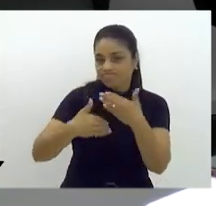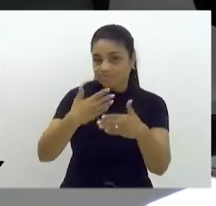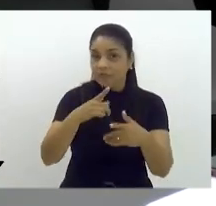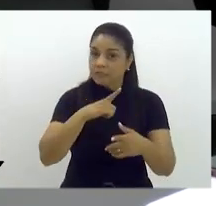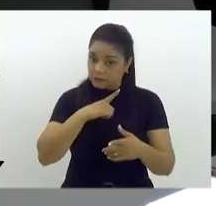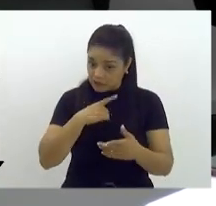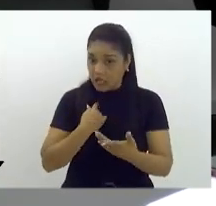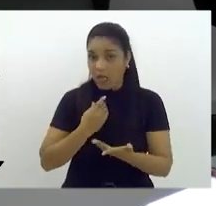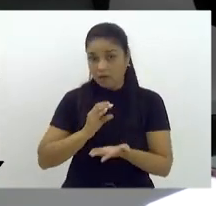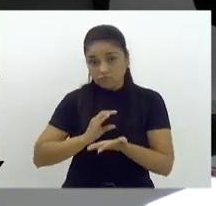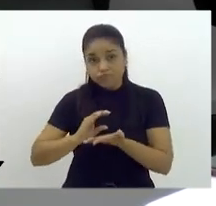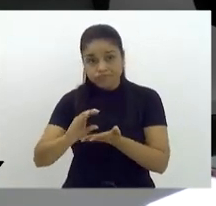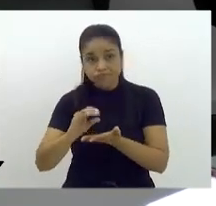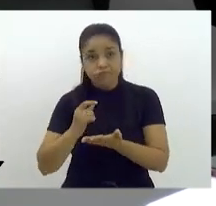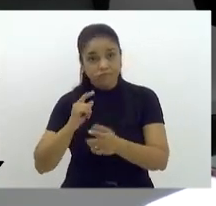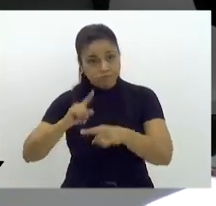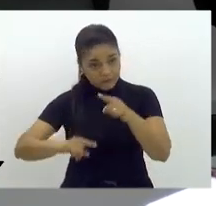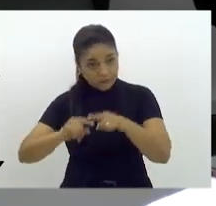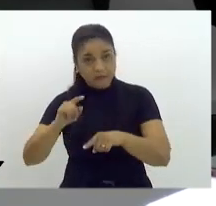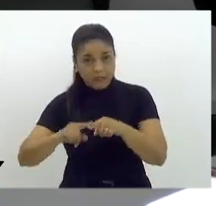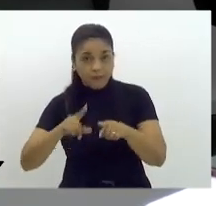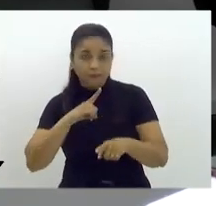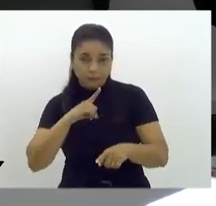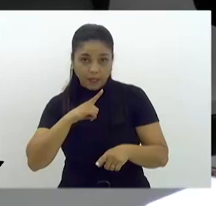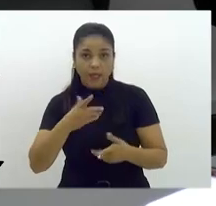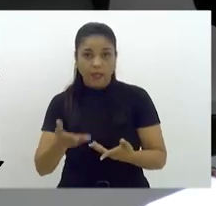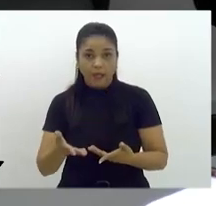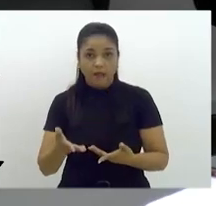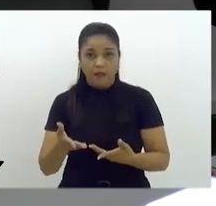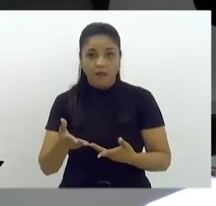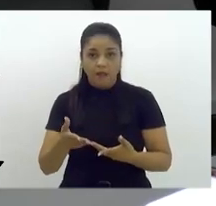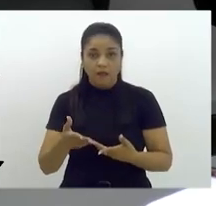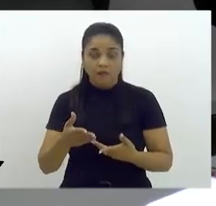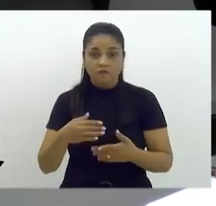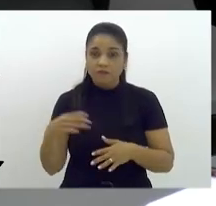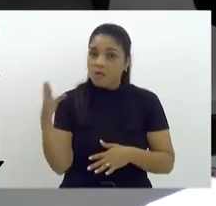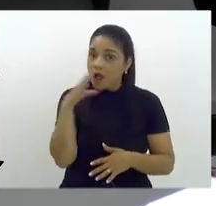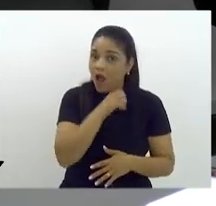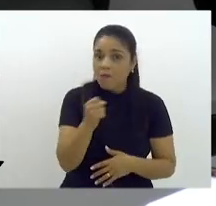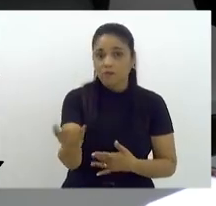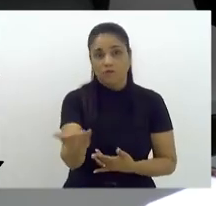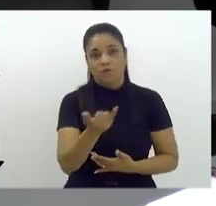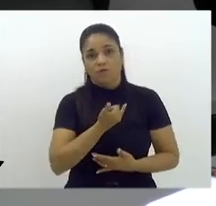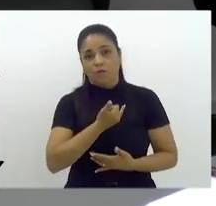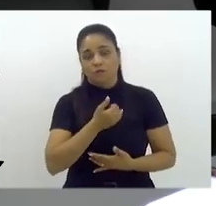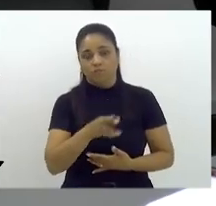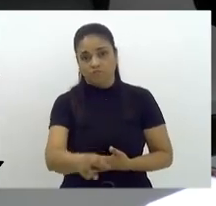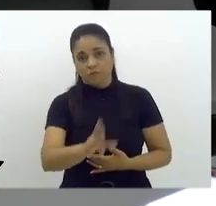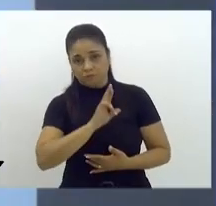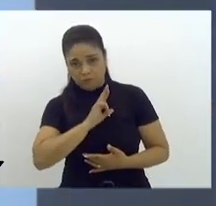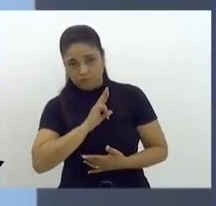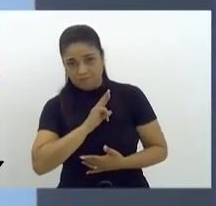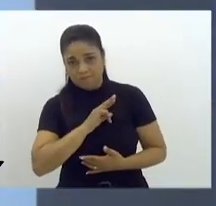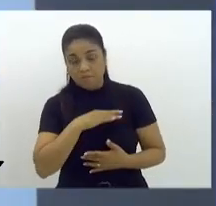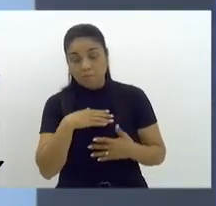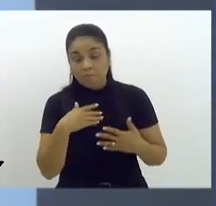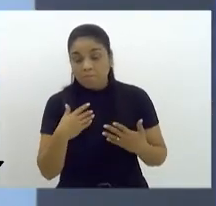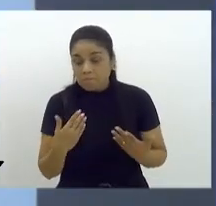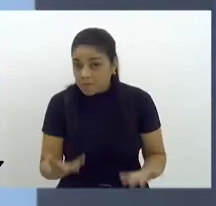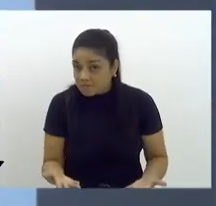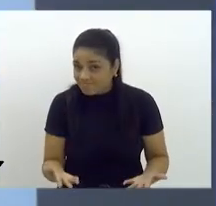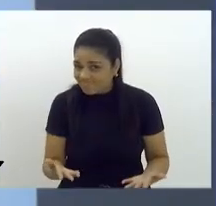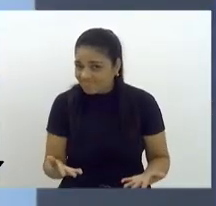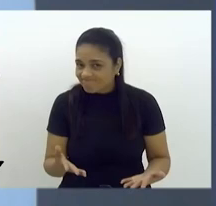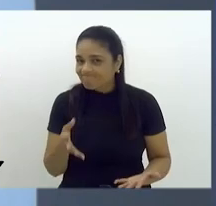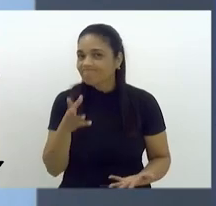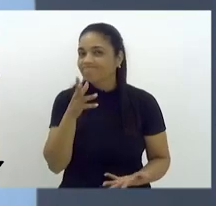que a coisa Seja automática né o fornecimento dessas informações devia ser uma coisa muito rápida e não é porque é